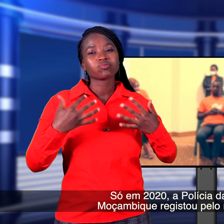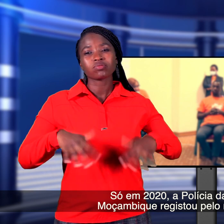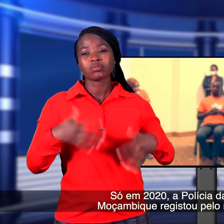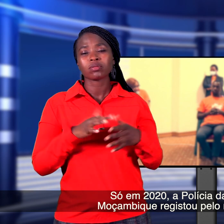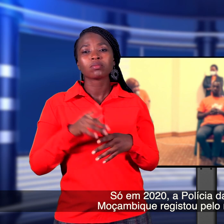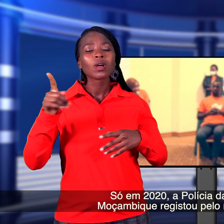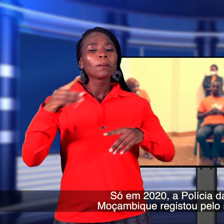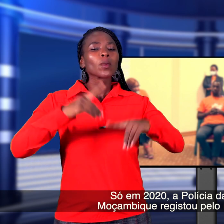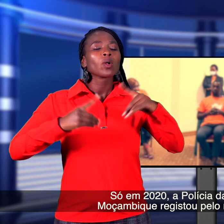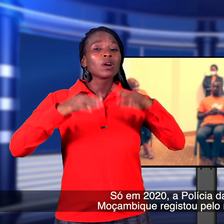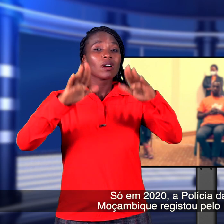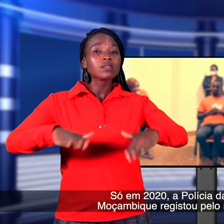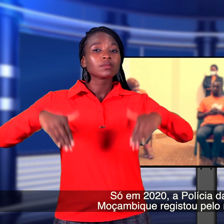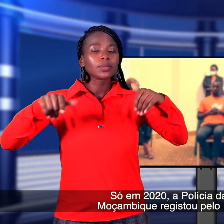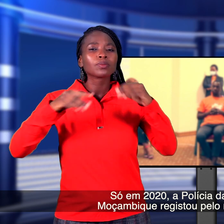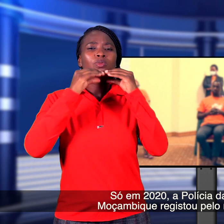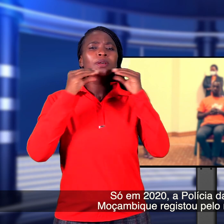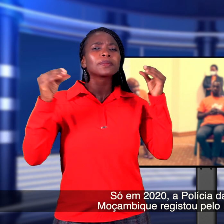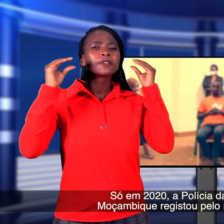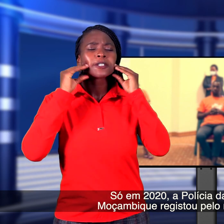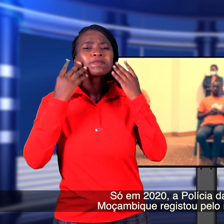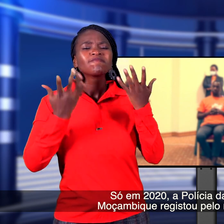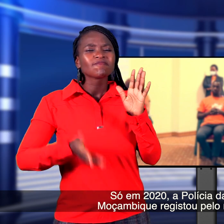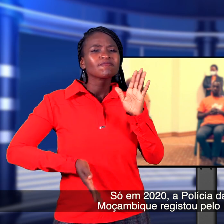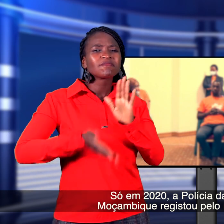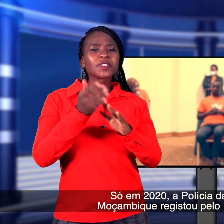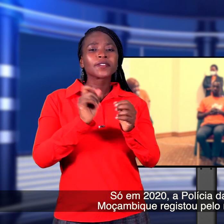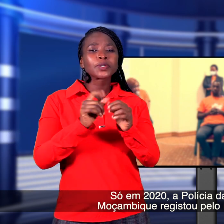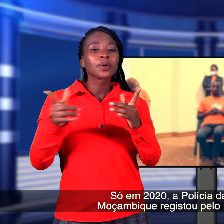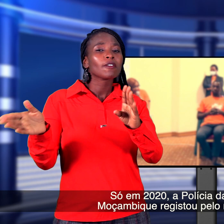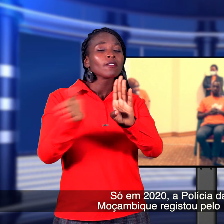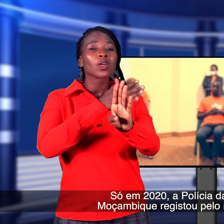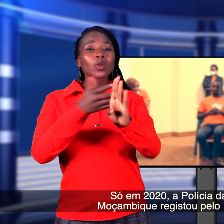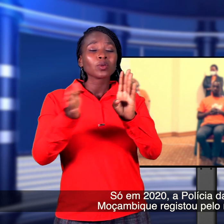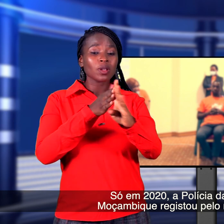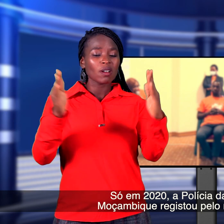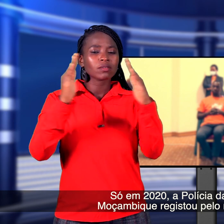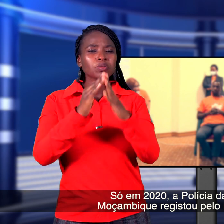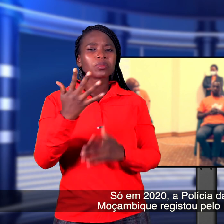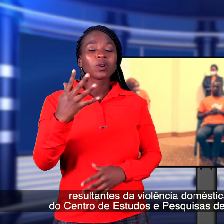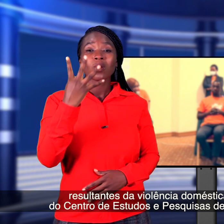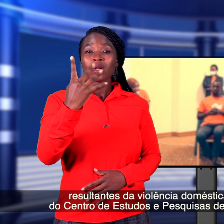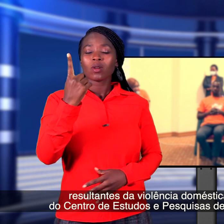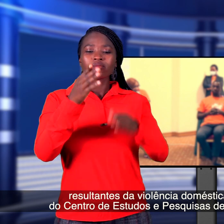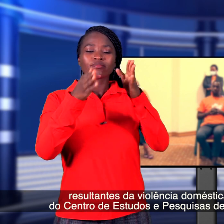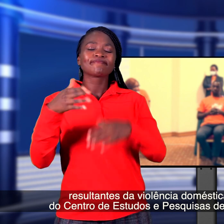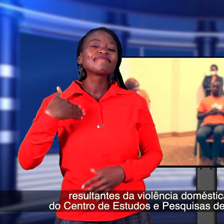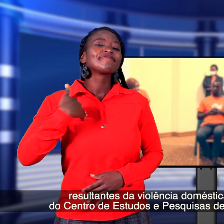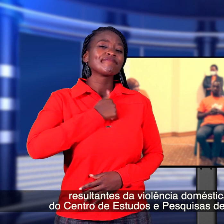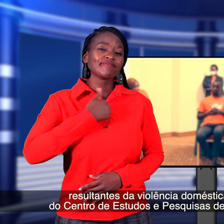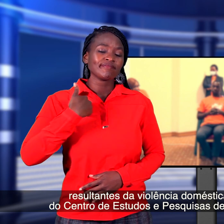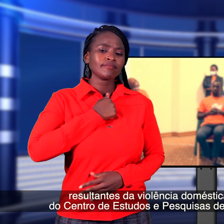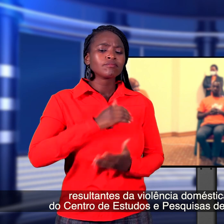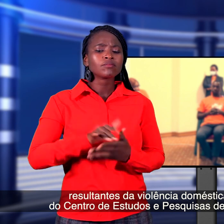2020, a Polícia da República de Moçambique registrou pelo menos 41 mortes resultantes